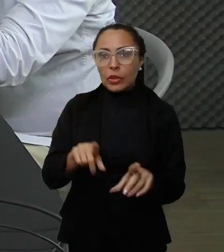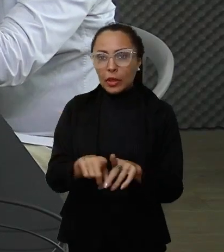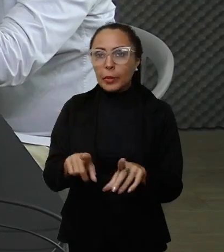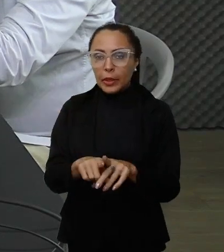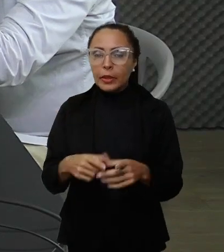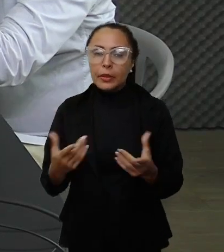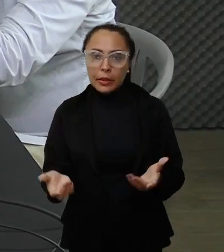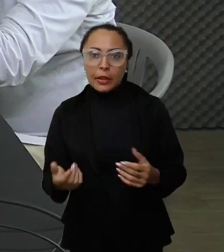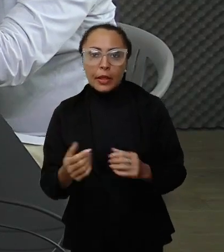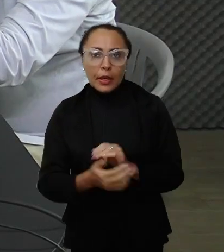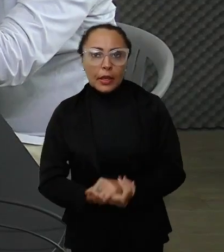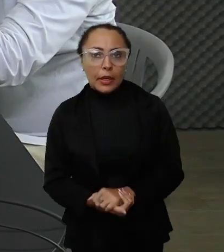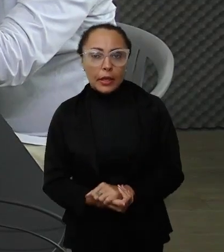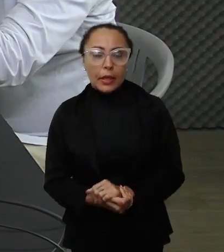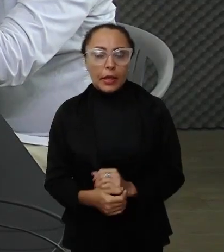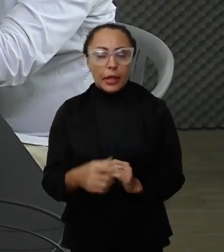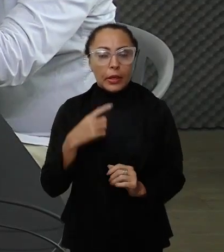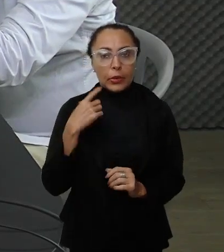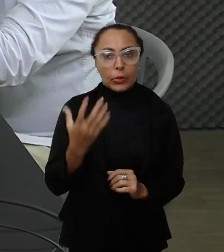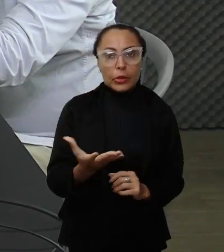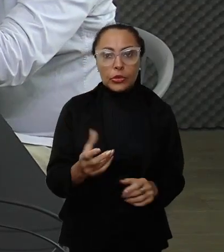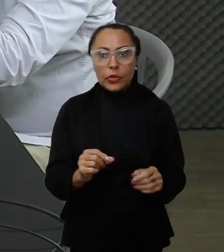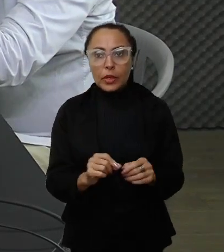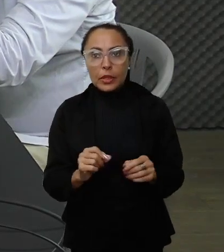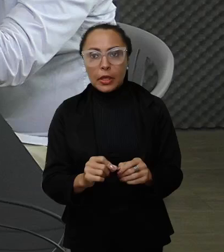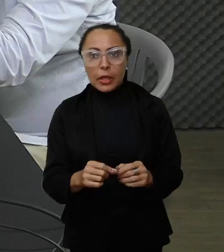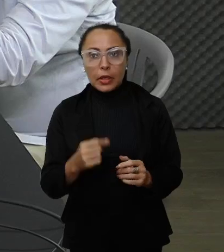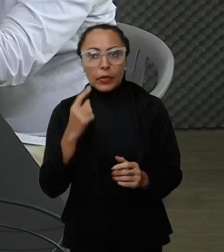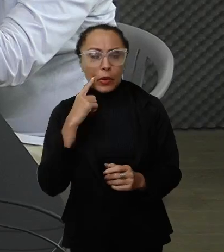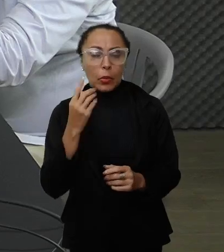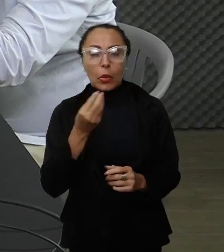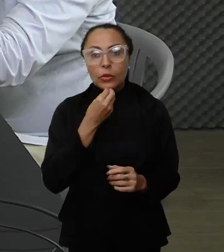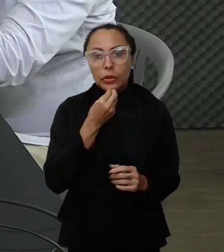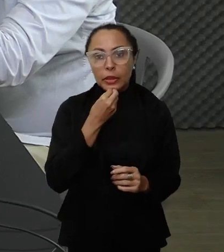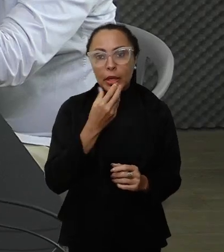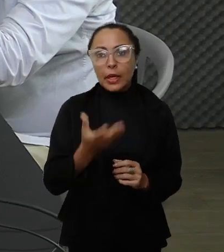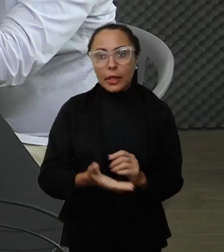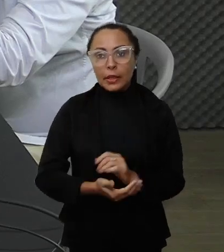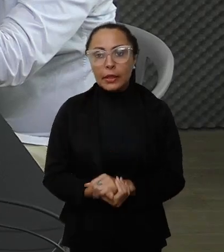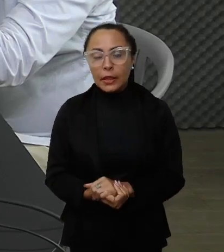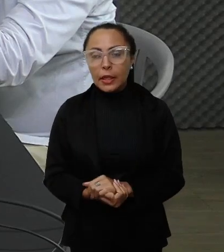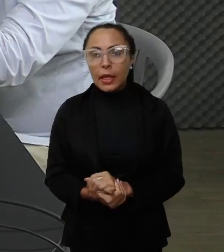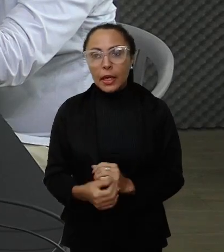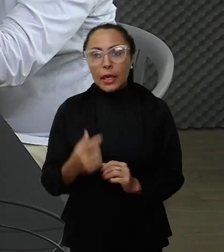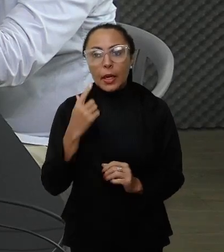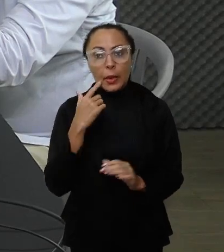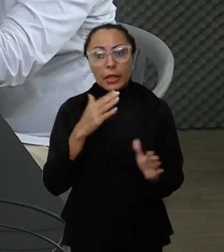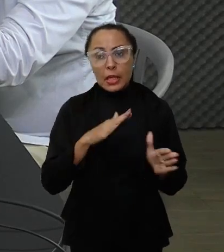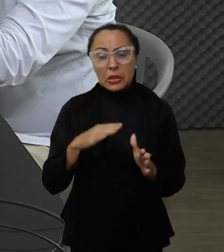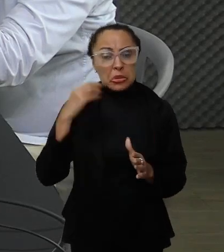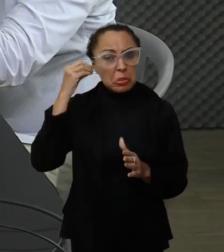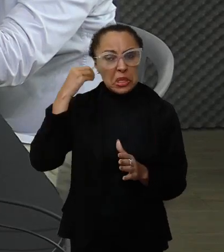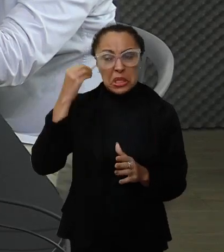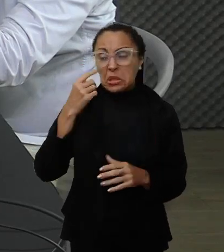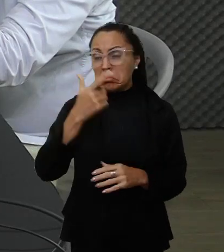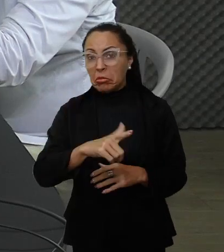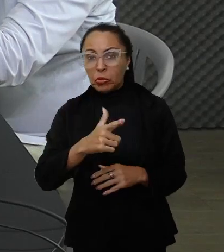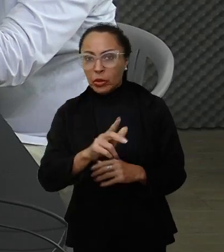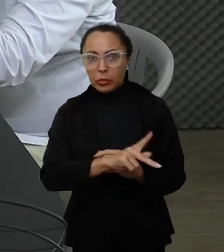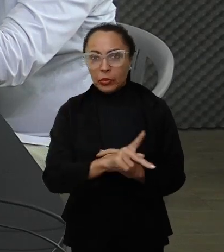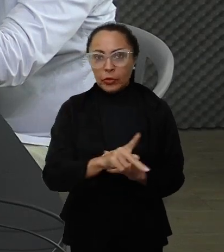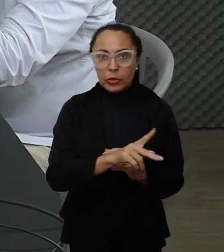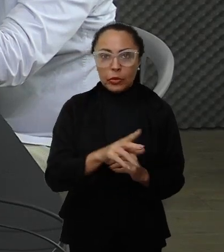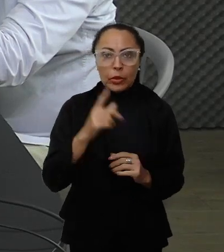que eu quis fazer. Me veio a oportunidade e eu não disse não, apesar de não tinha experiência como professora.